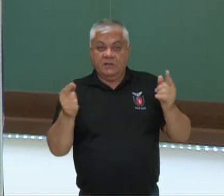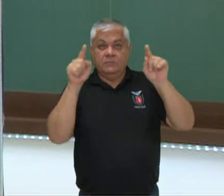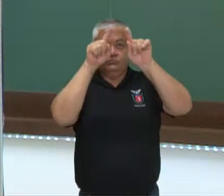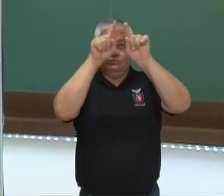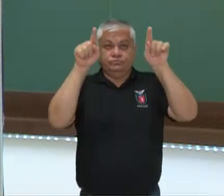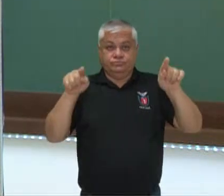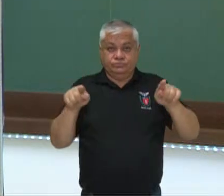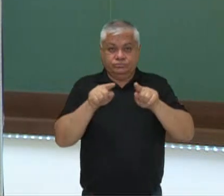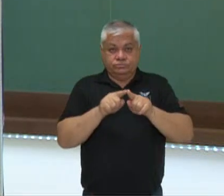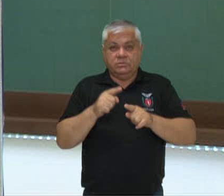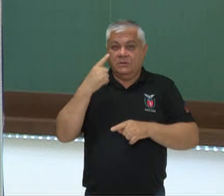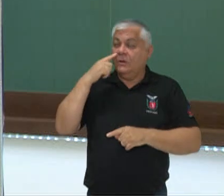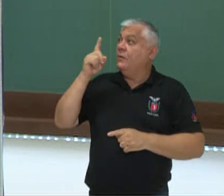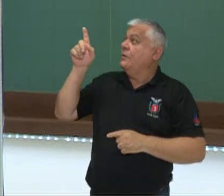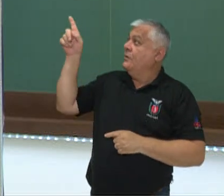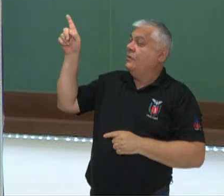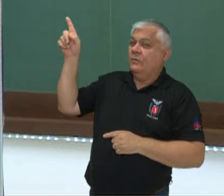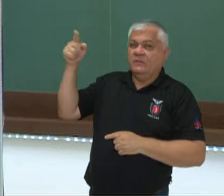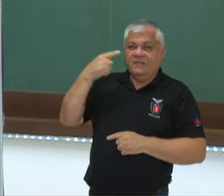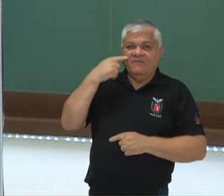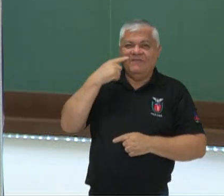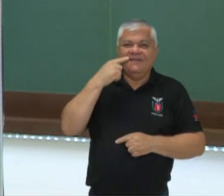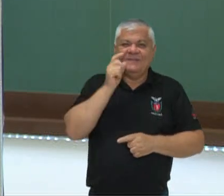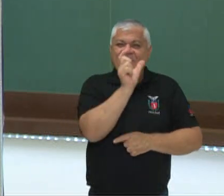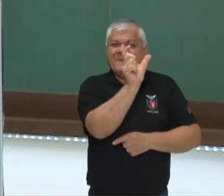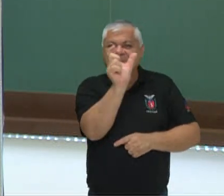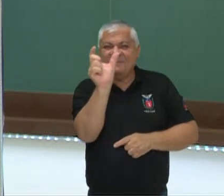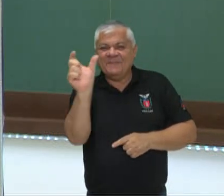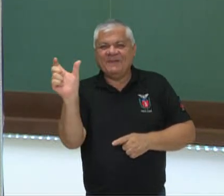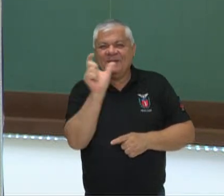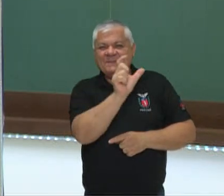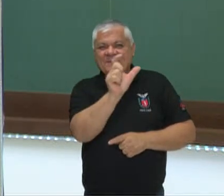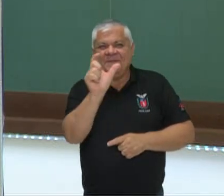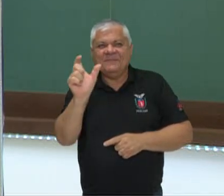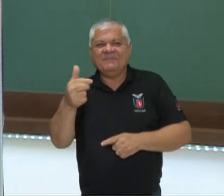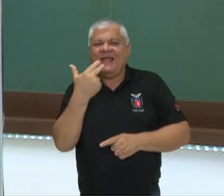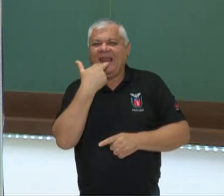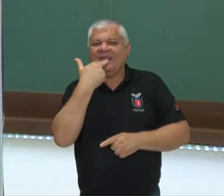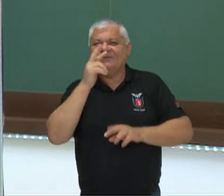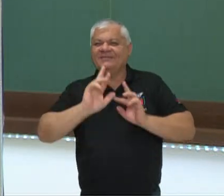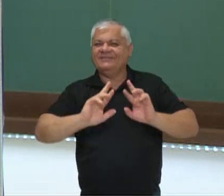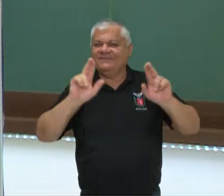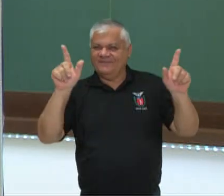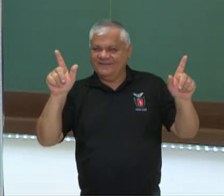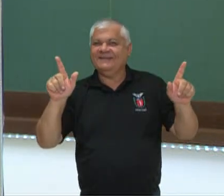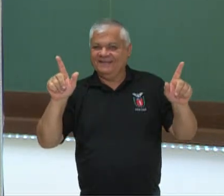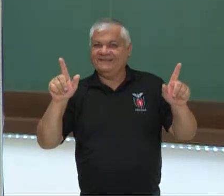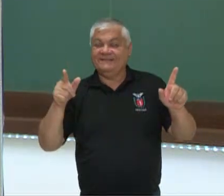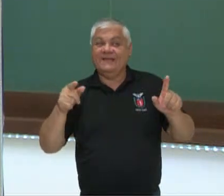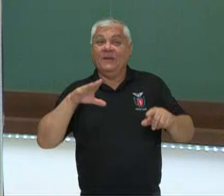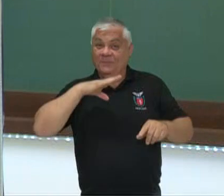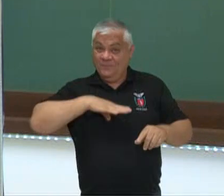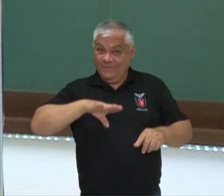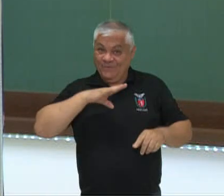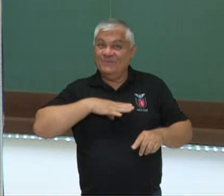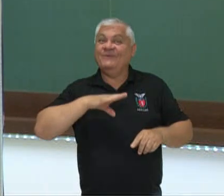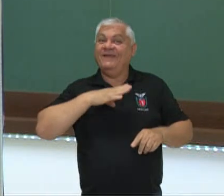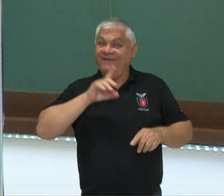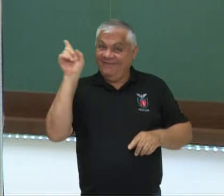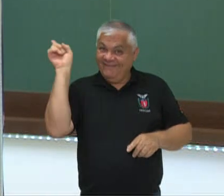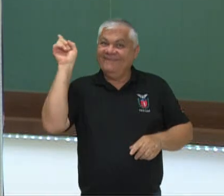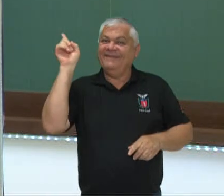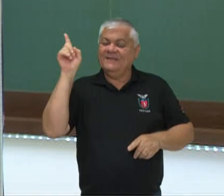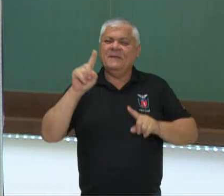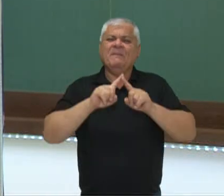né? Observem, inclusive, o uso da língua, é uma outra língua, né? Embora seja a língua portuguesa, é uma língua que já